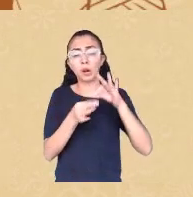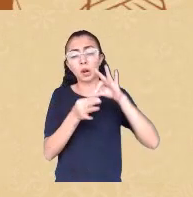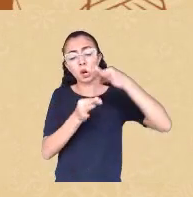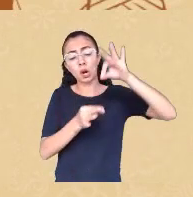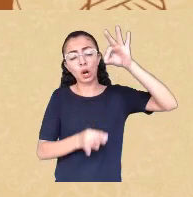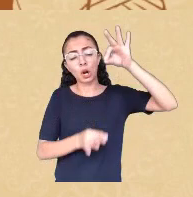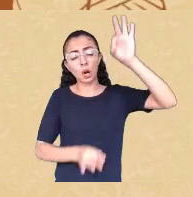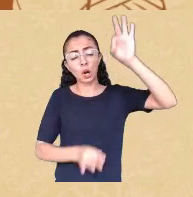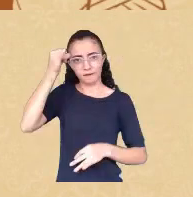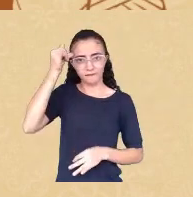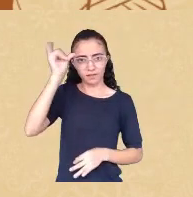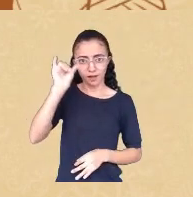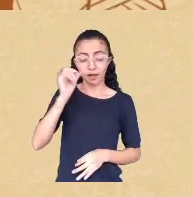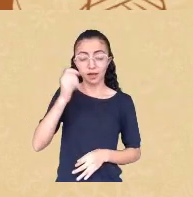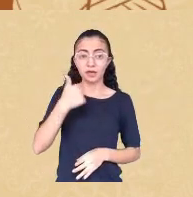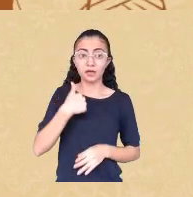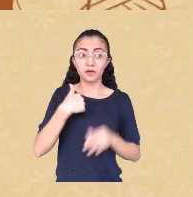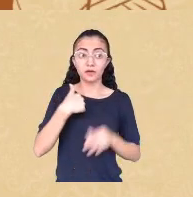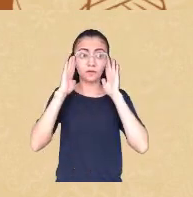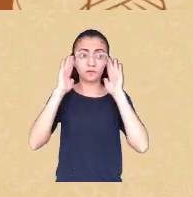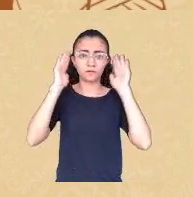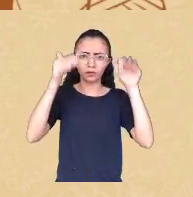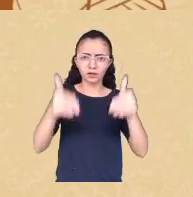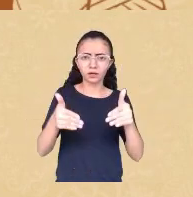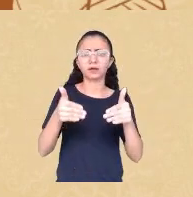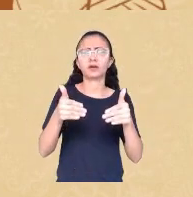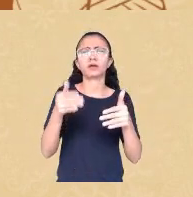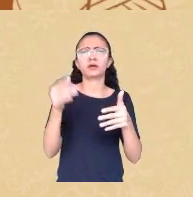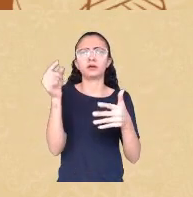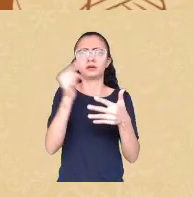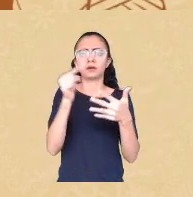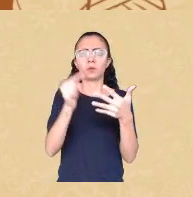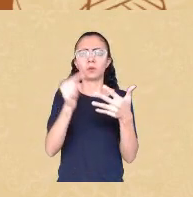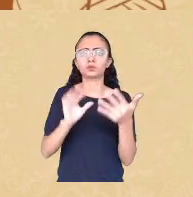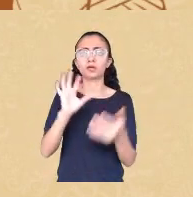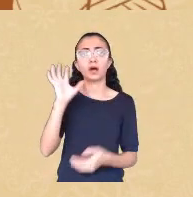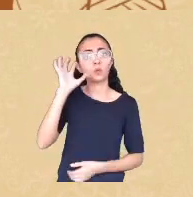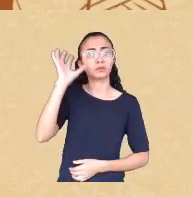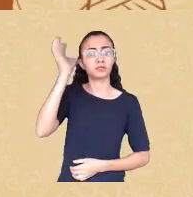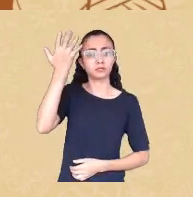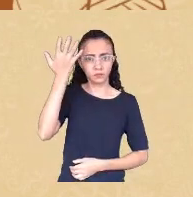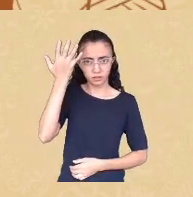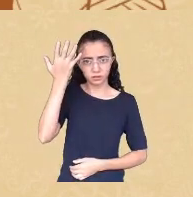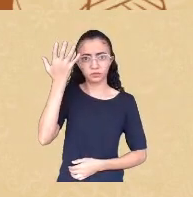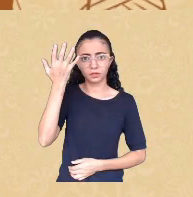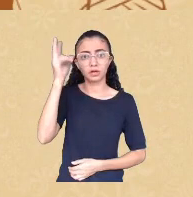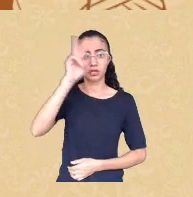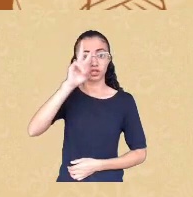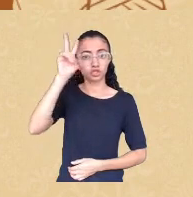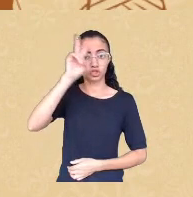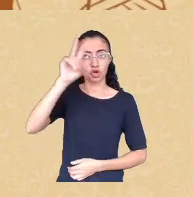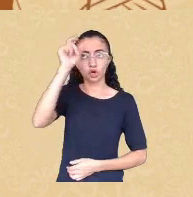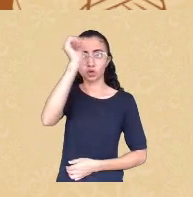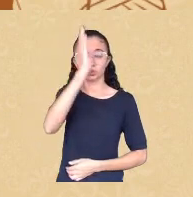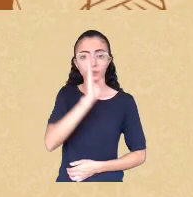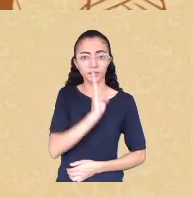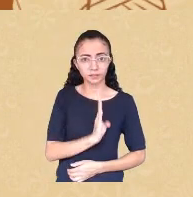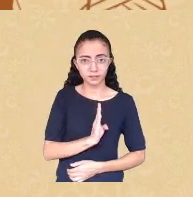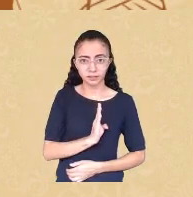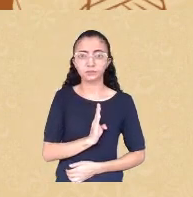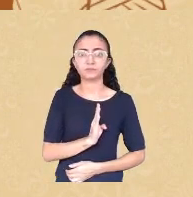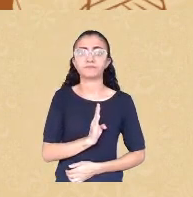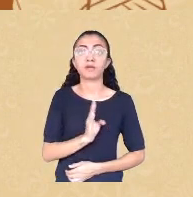eu resolvi focar em alguns eventos que ocorreram na nossa história, que não foram elaborados suficientemente, que